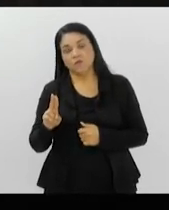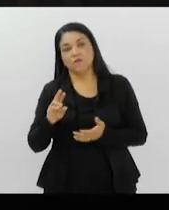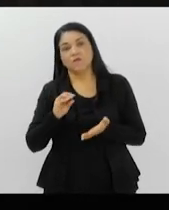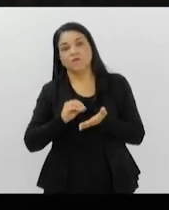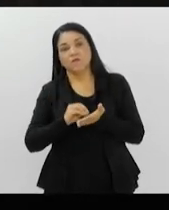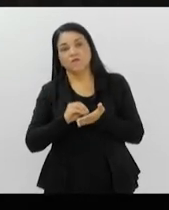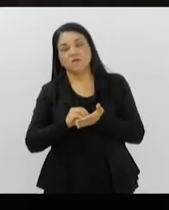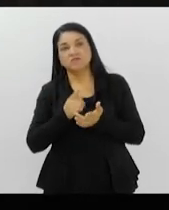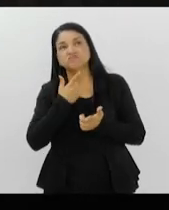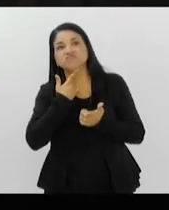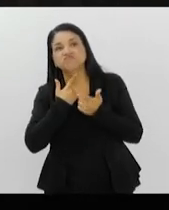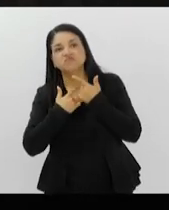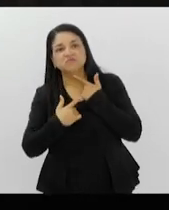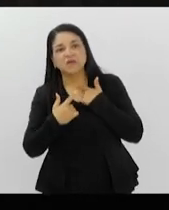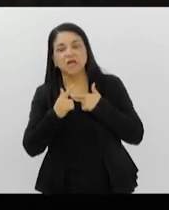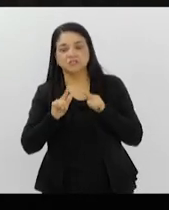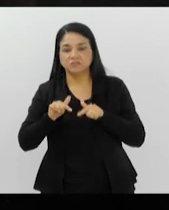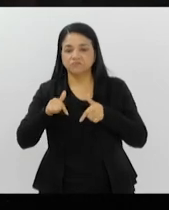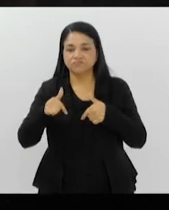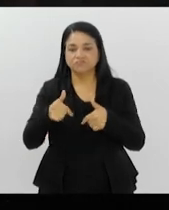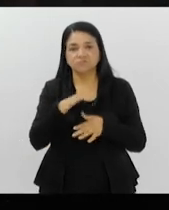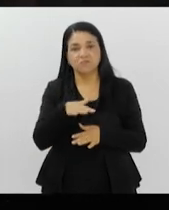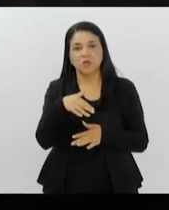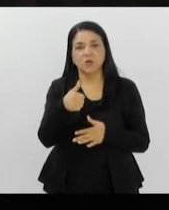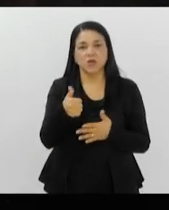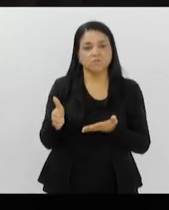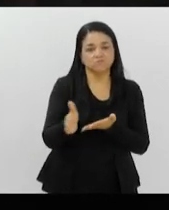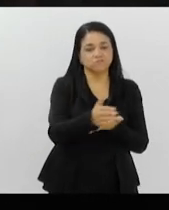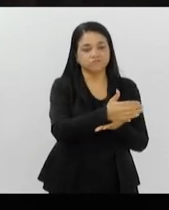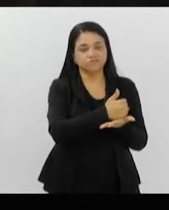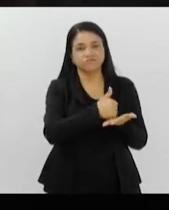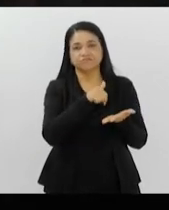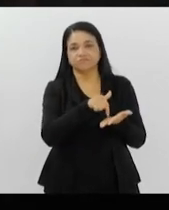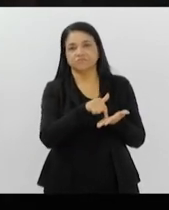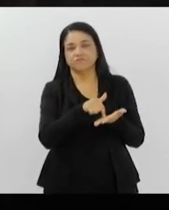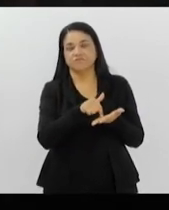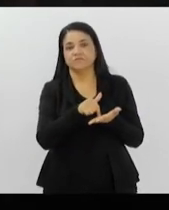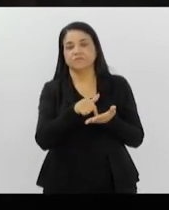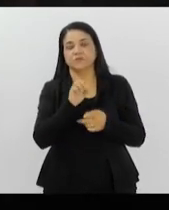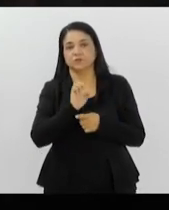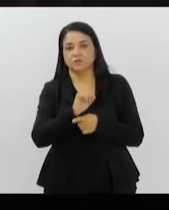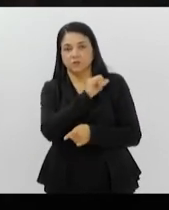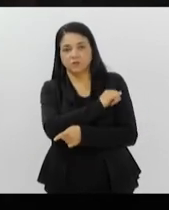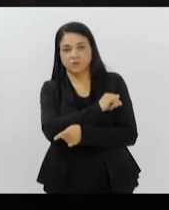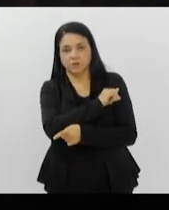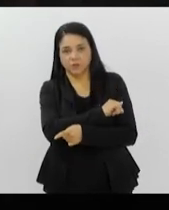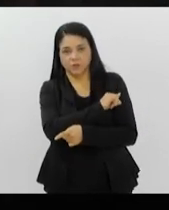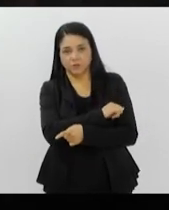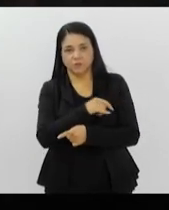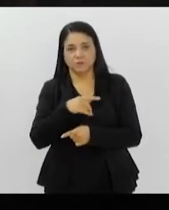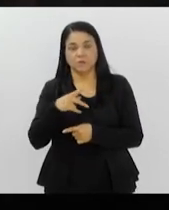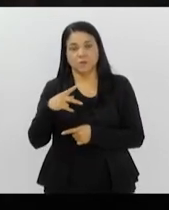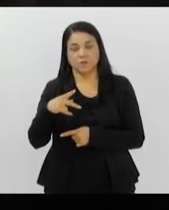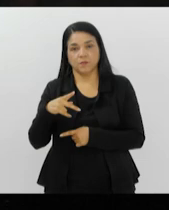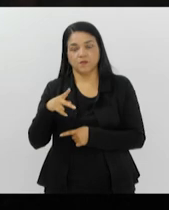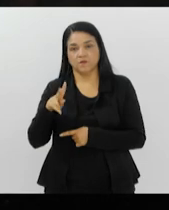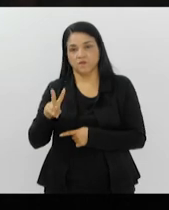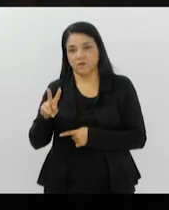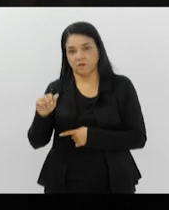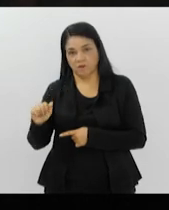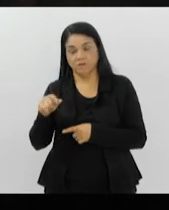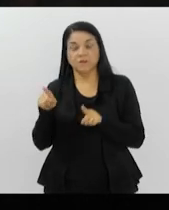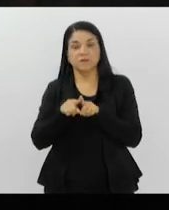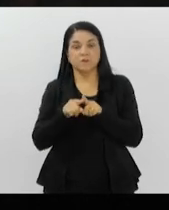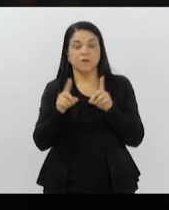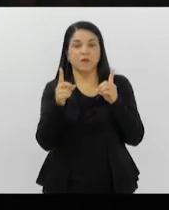de desejo de melhorar a arrecadação do Estado e também de atender